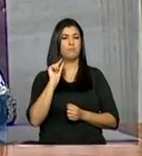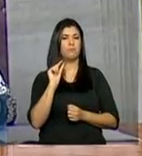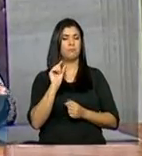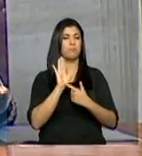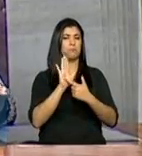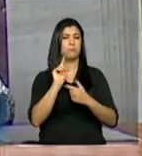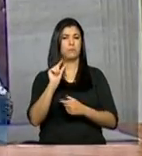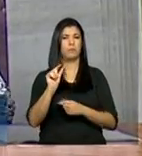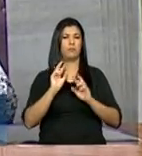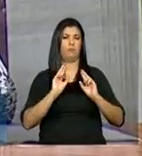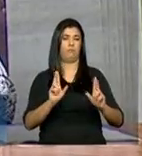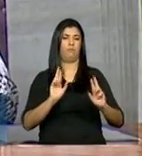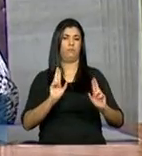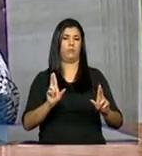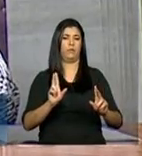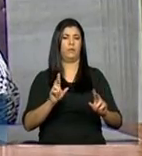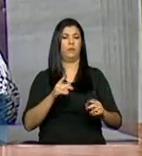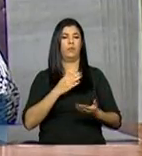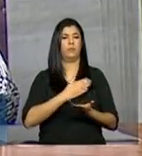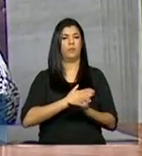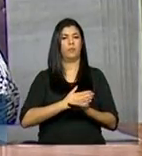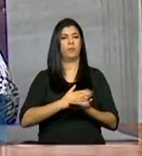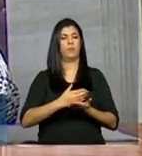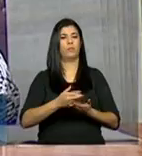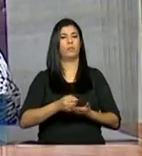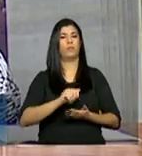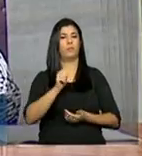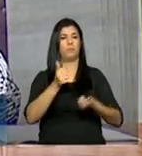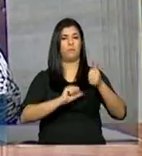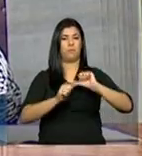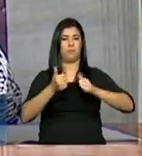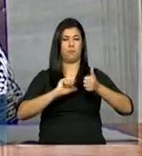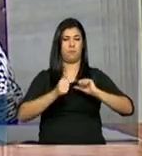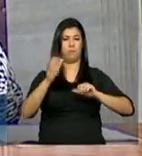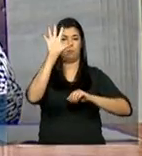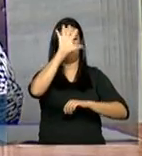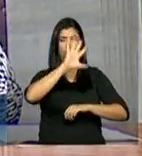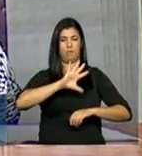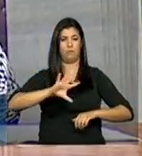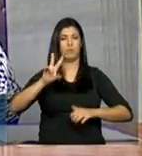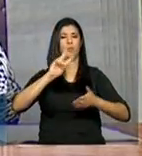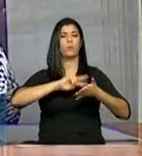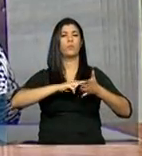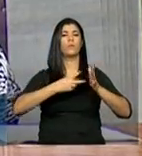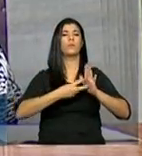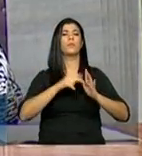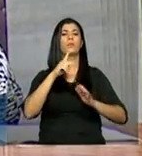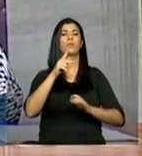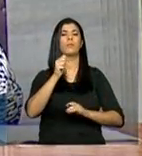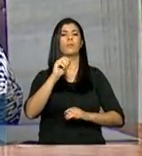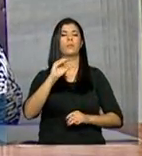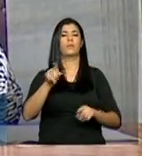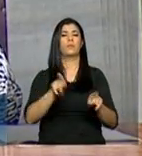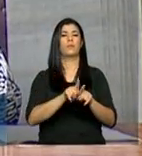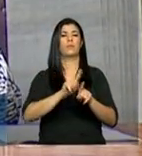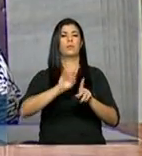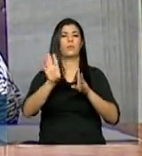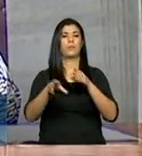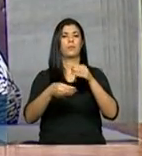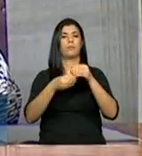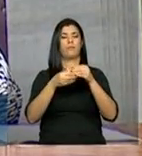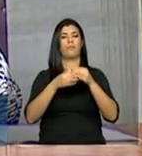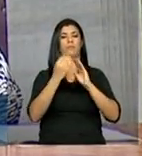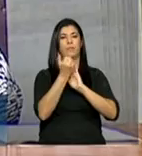diferença. Eu vou fazer inicialmente uma breve avaliação do significado do PAC, né, da implantação do